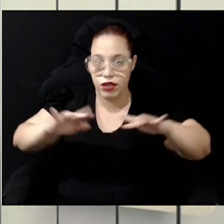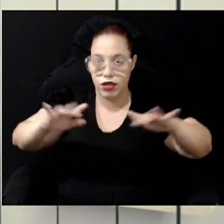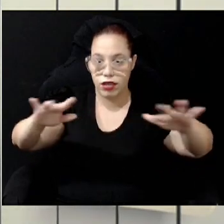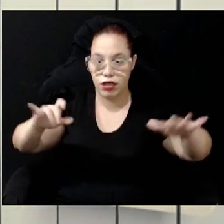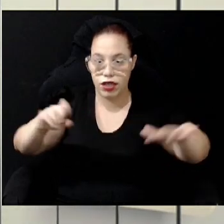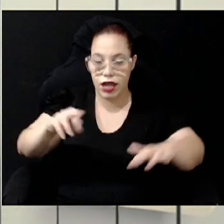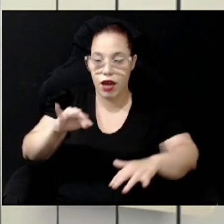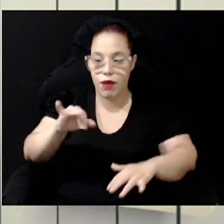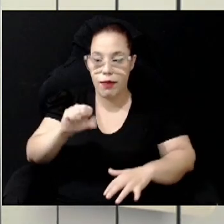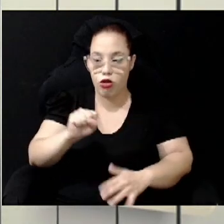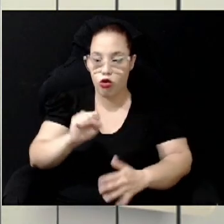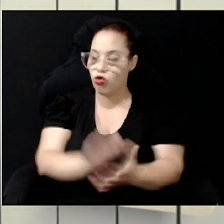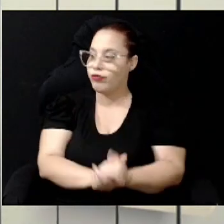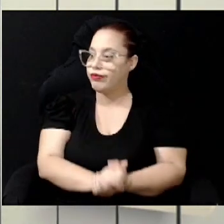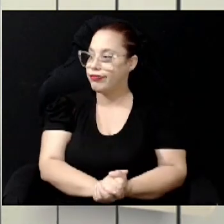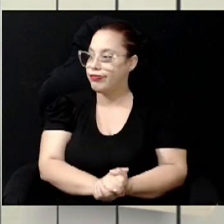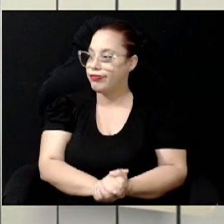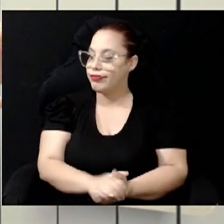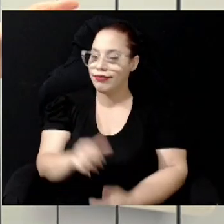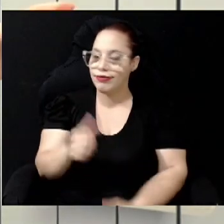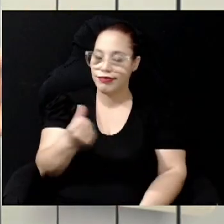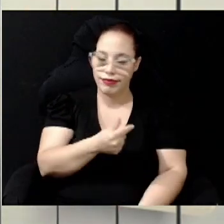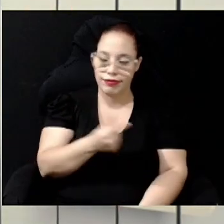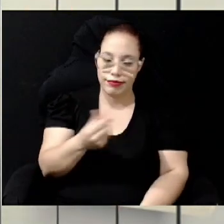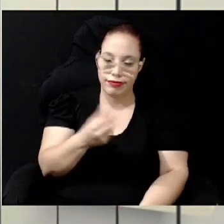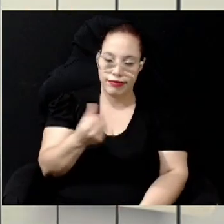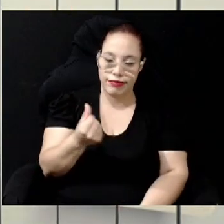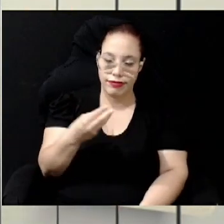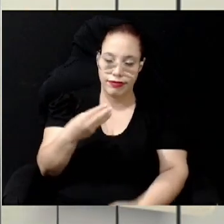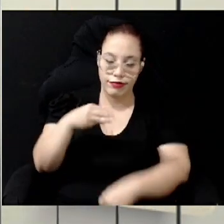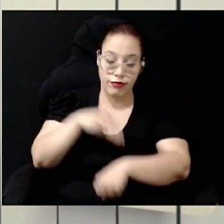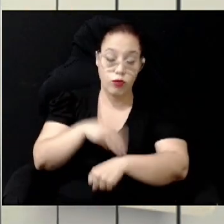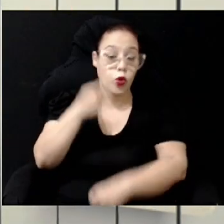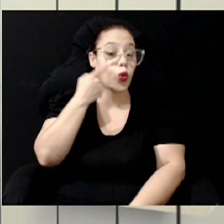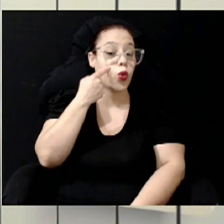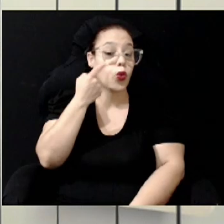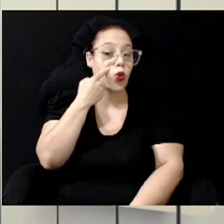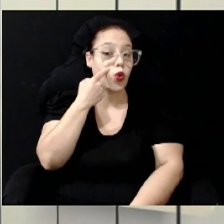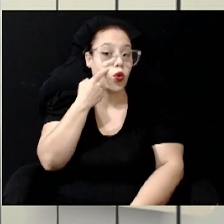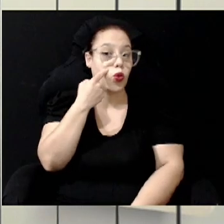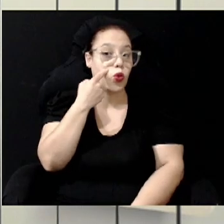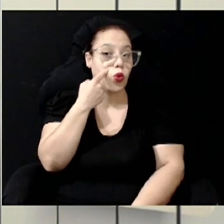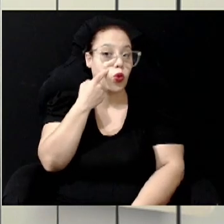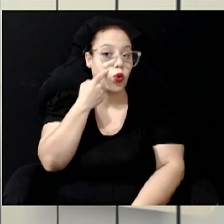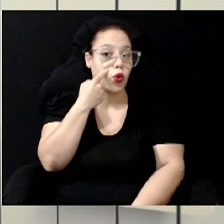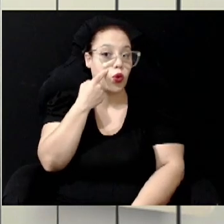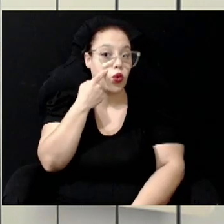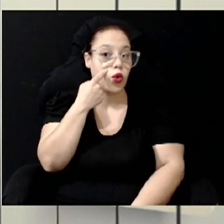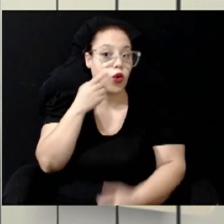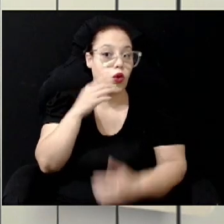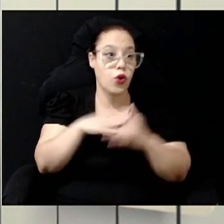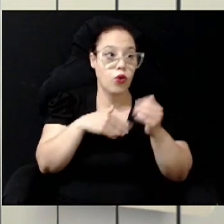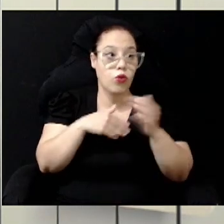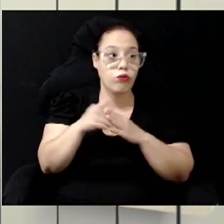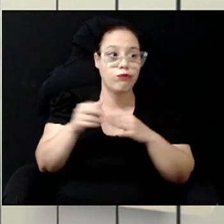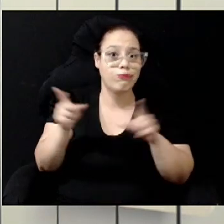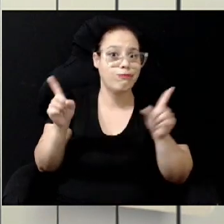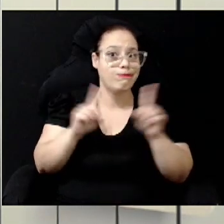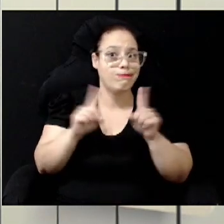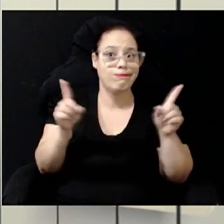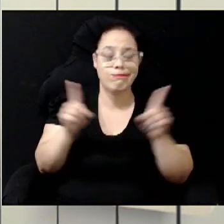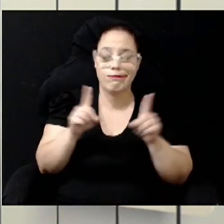carrapatos. 12:13, olha só. Existem materiais em que não são realizados